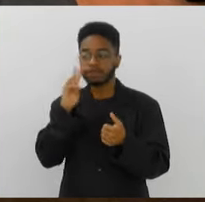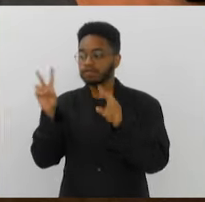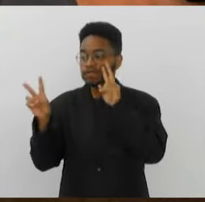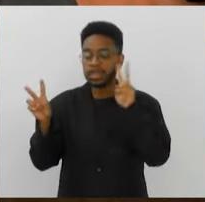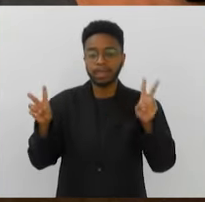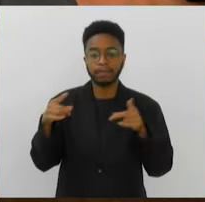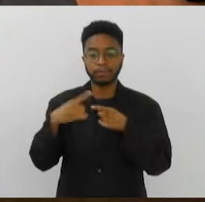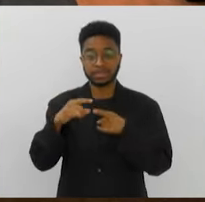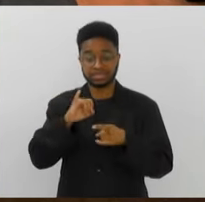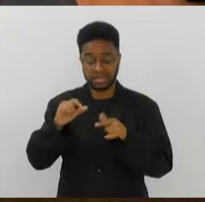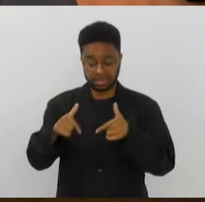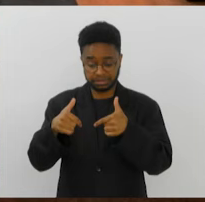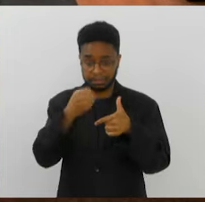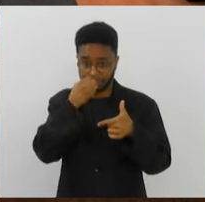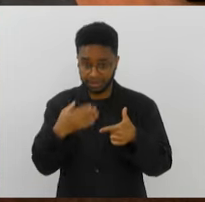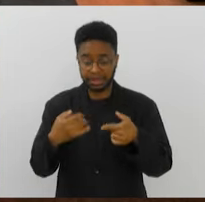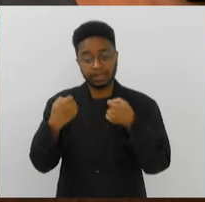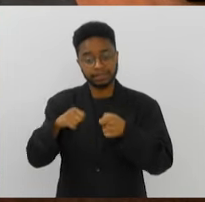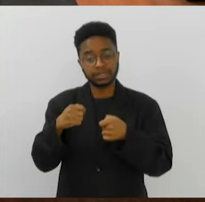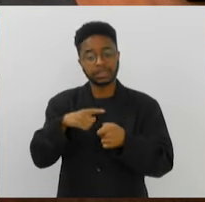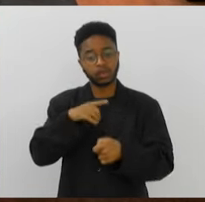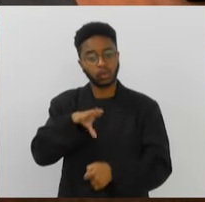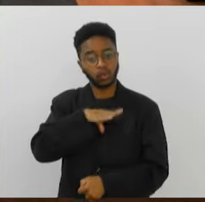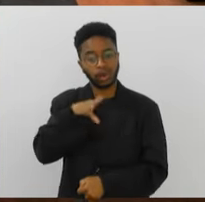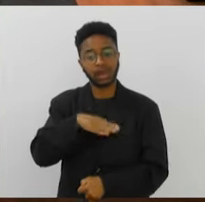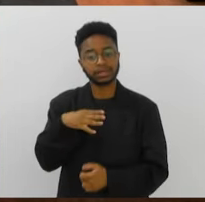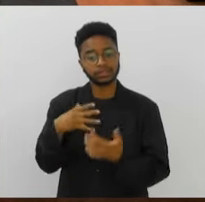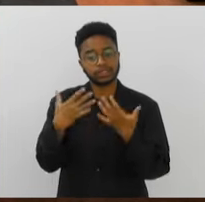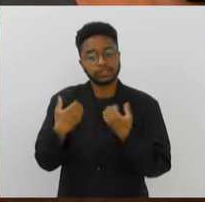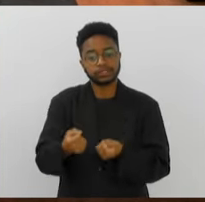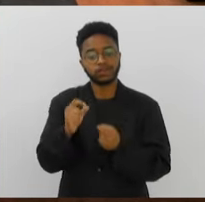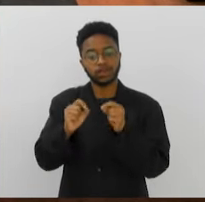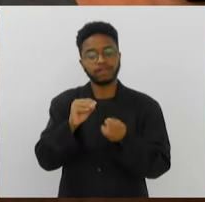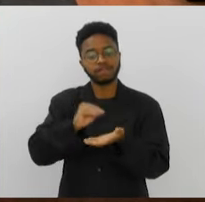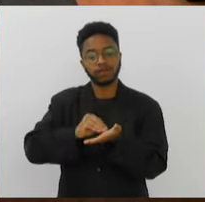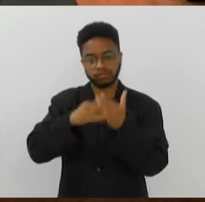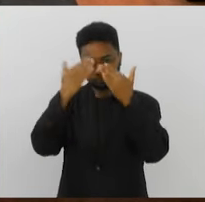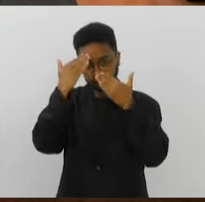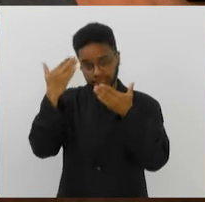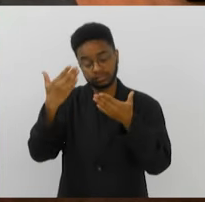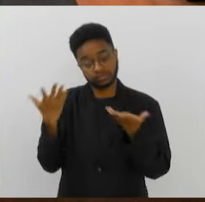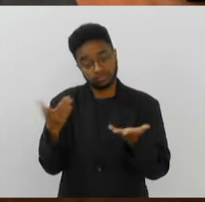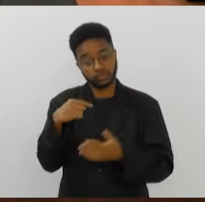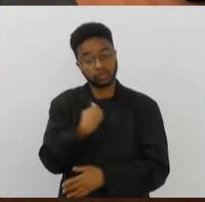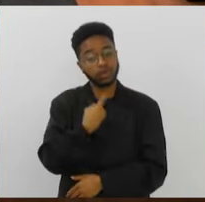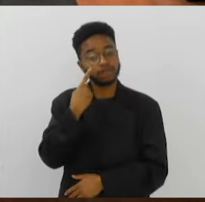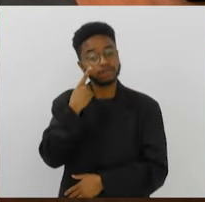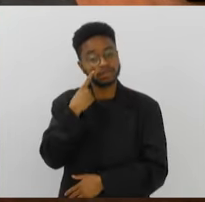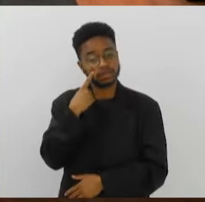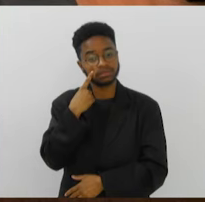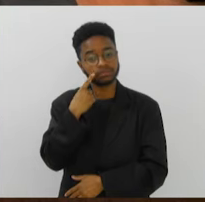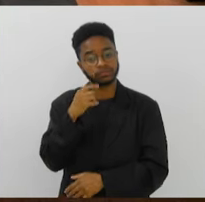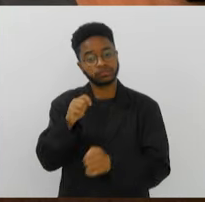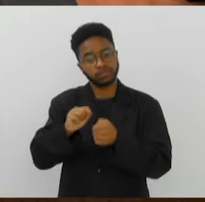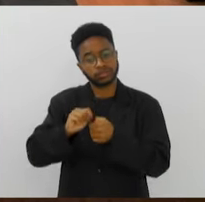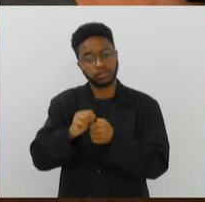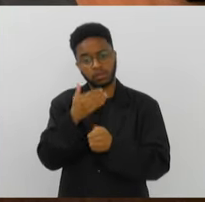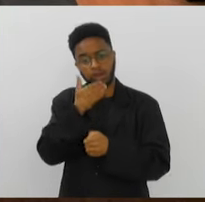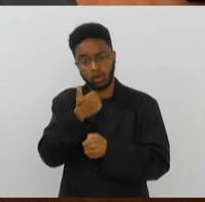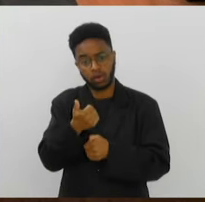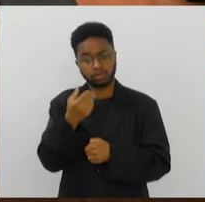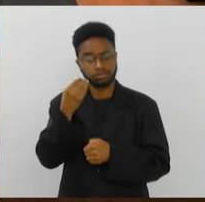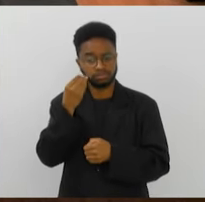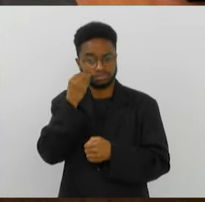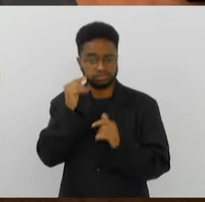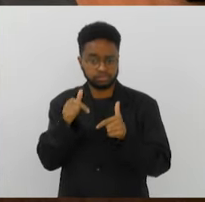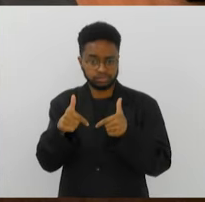que ter a coragem de aguentar a ingratidão. Faz o bem, vamos ver. Entendeu? Vamos fazer o nosso máximo, independentemente das condições. Deputado